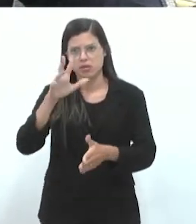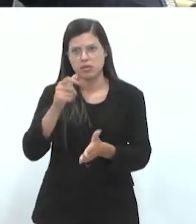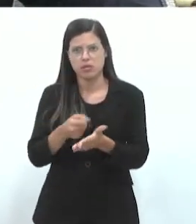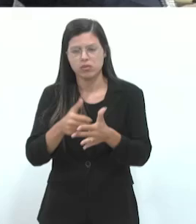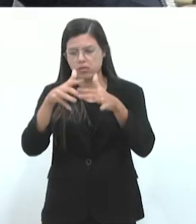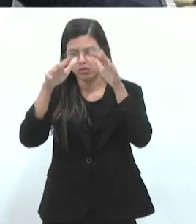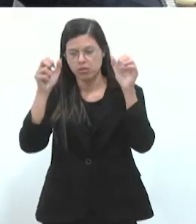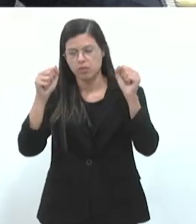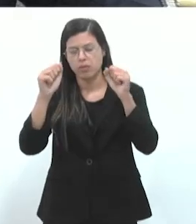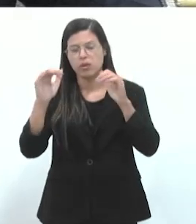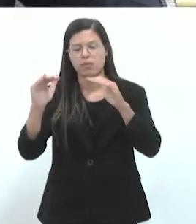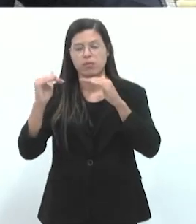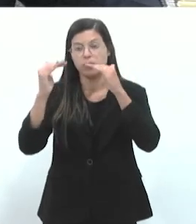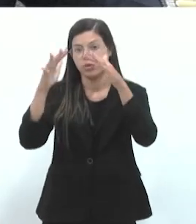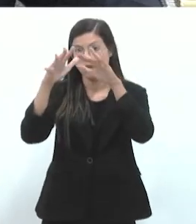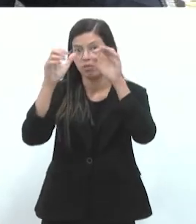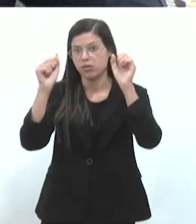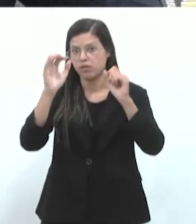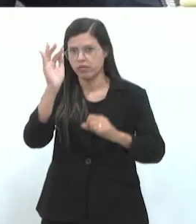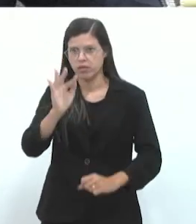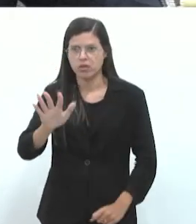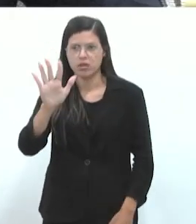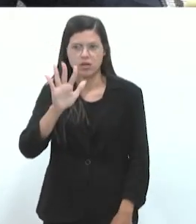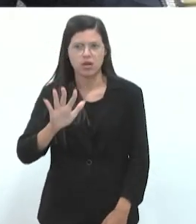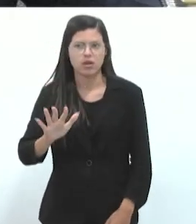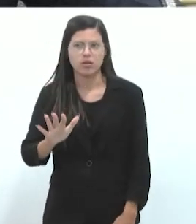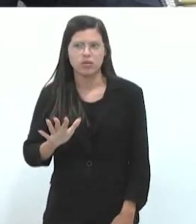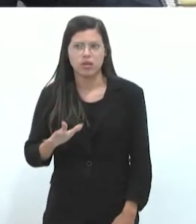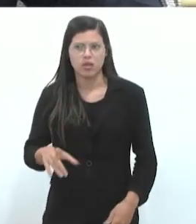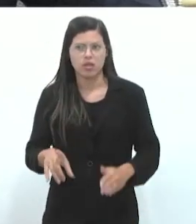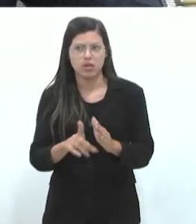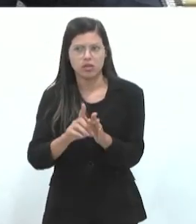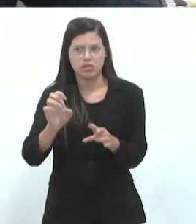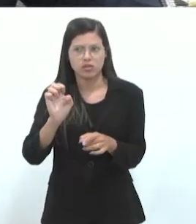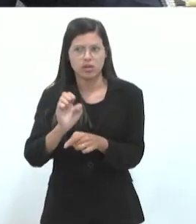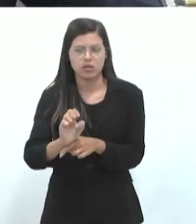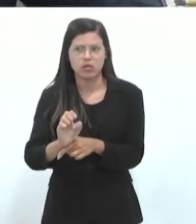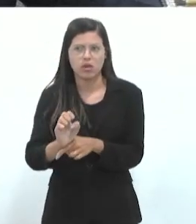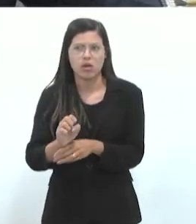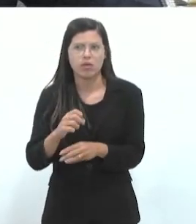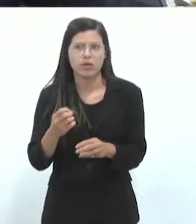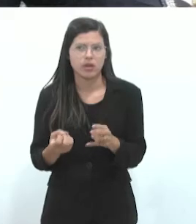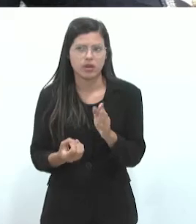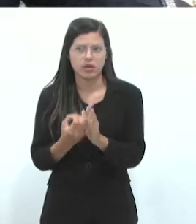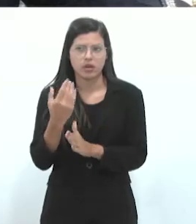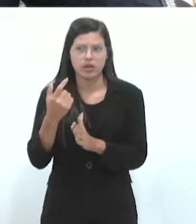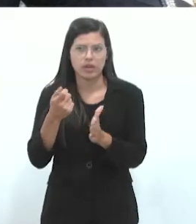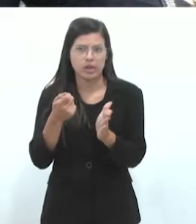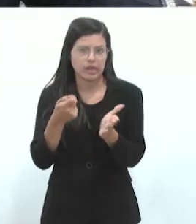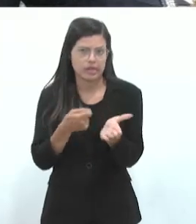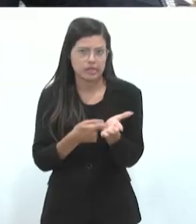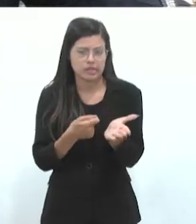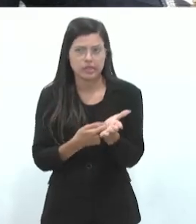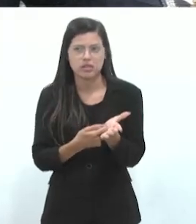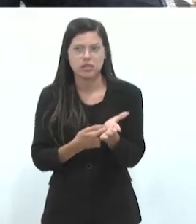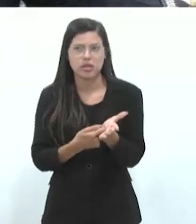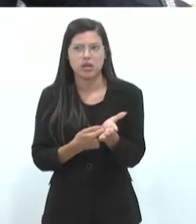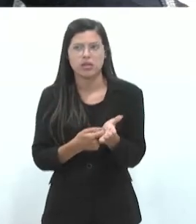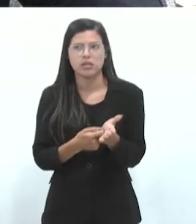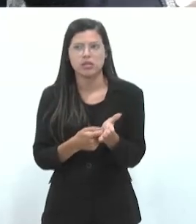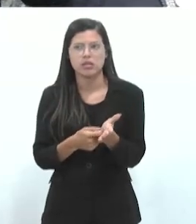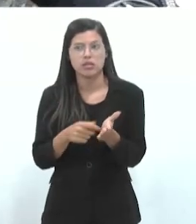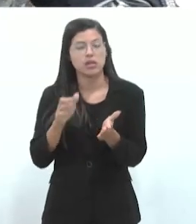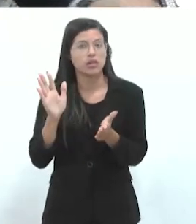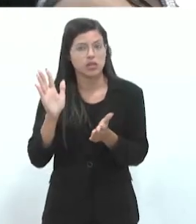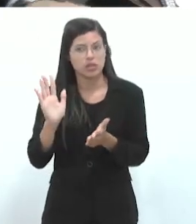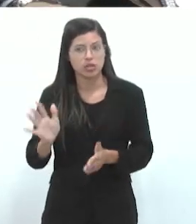no sentido de dizer que leis estaduais que criam exigências adicionais para a embalagem e rotulagem de produtos cuja